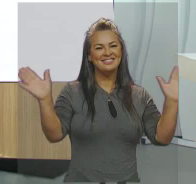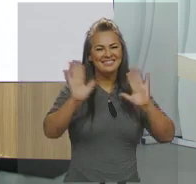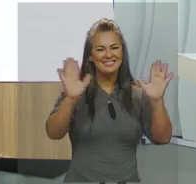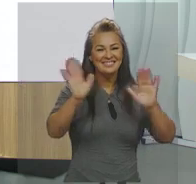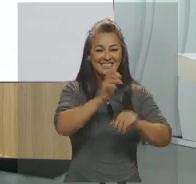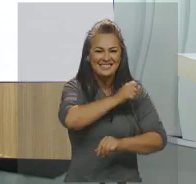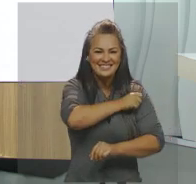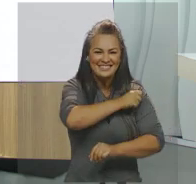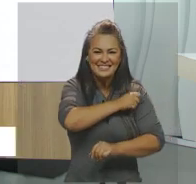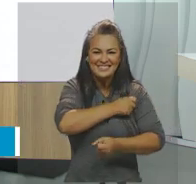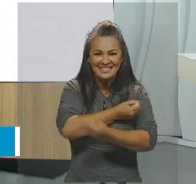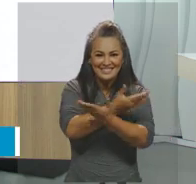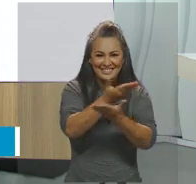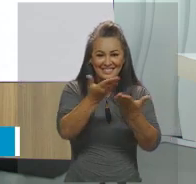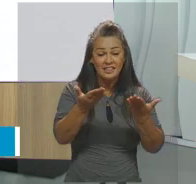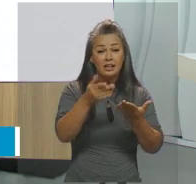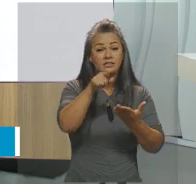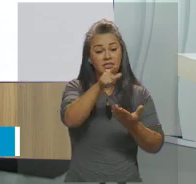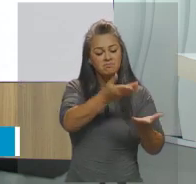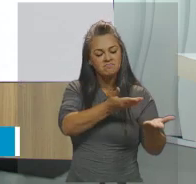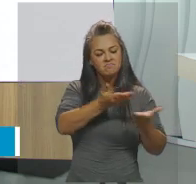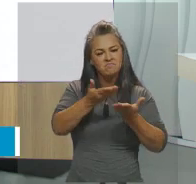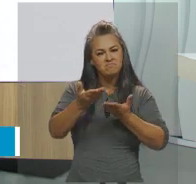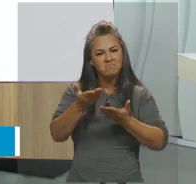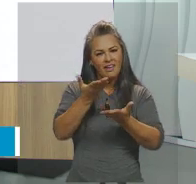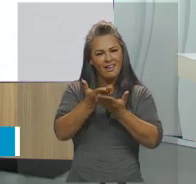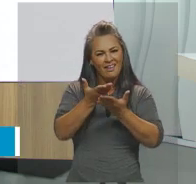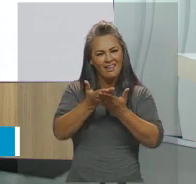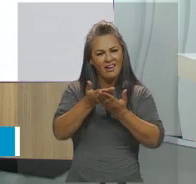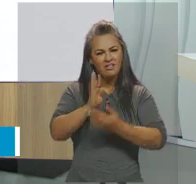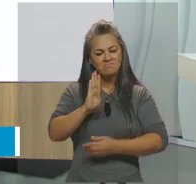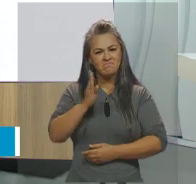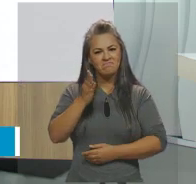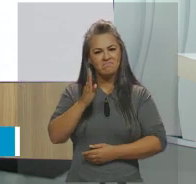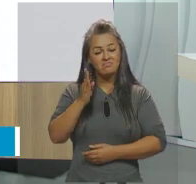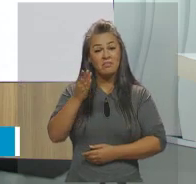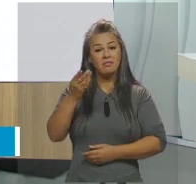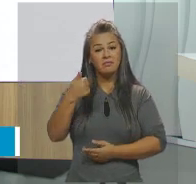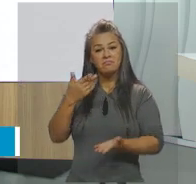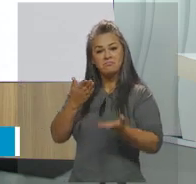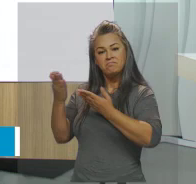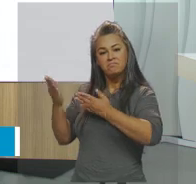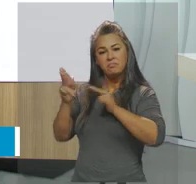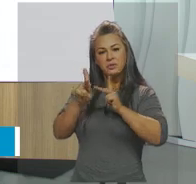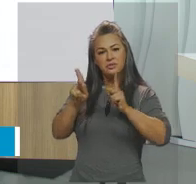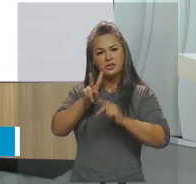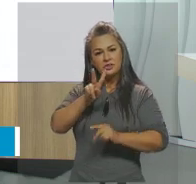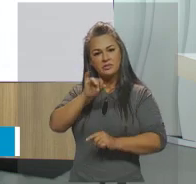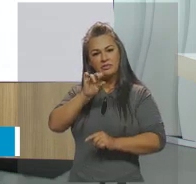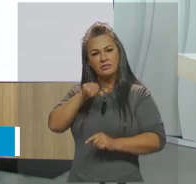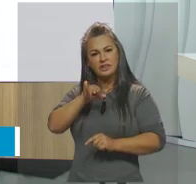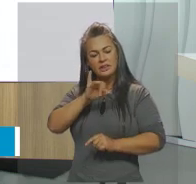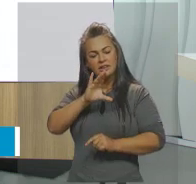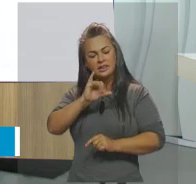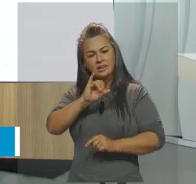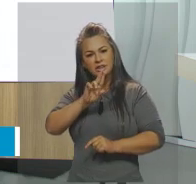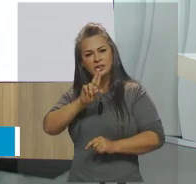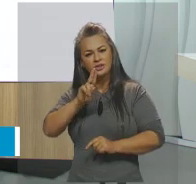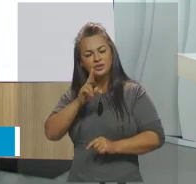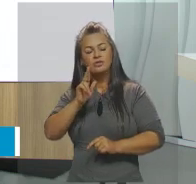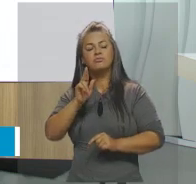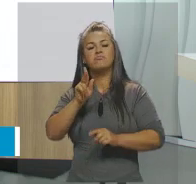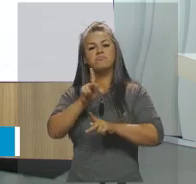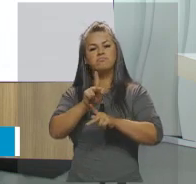Olá, aluno! Olá, aluna! Seja bem-vinda a mais uma aula de Biologia. Eu sou o professor Vinícius, professor de Ciências